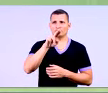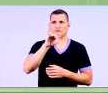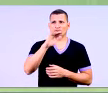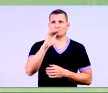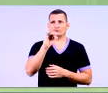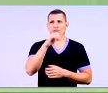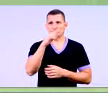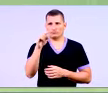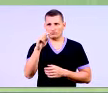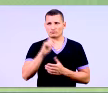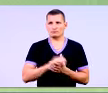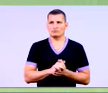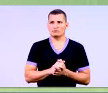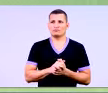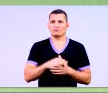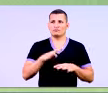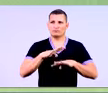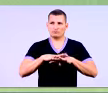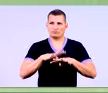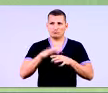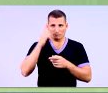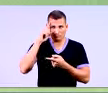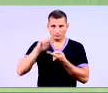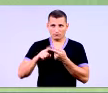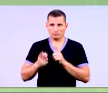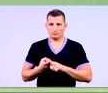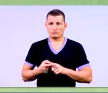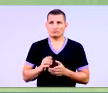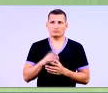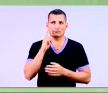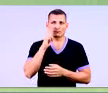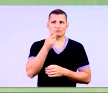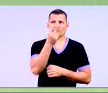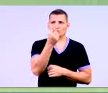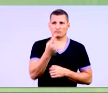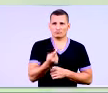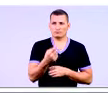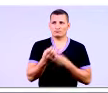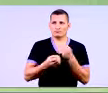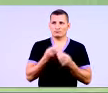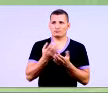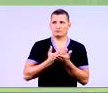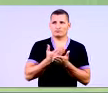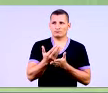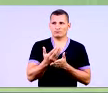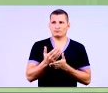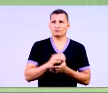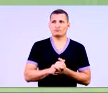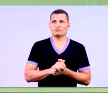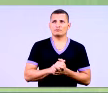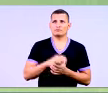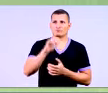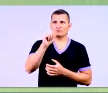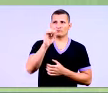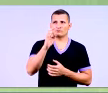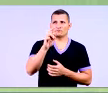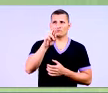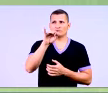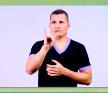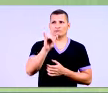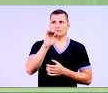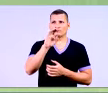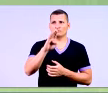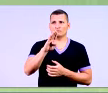aritméticas e as expressões lógicas vamos avaliar cada uma delas começando pela operação de atribuição